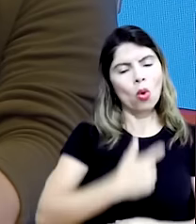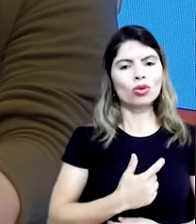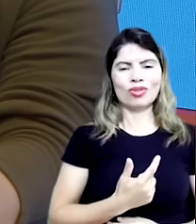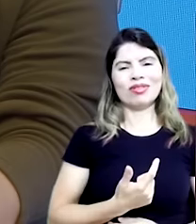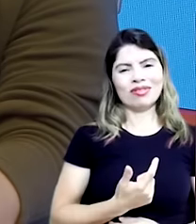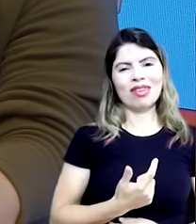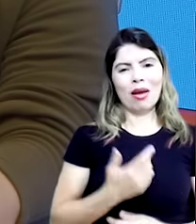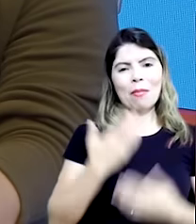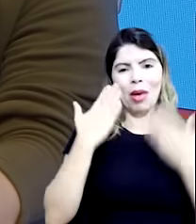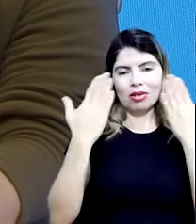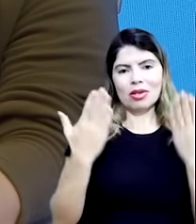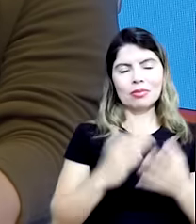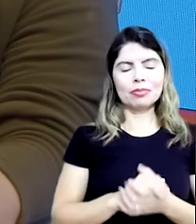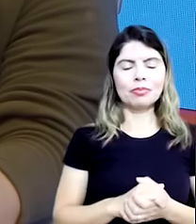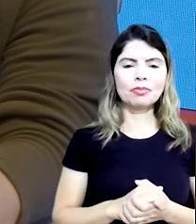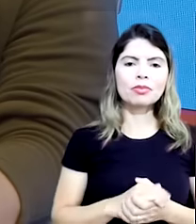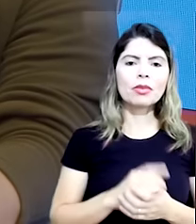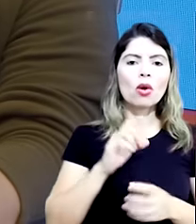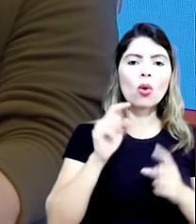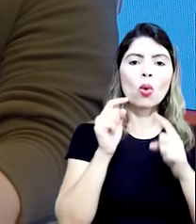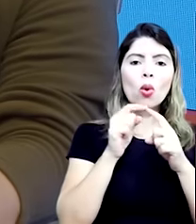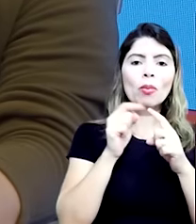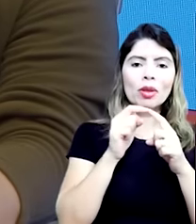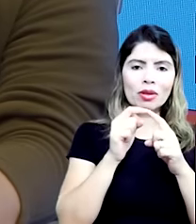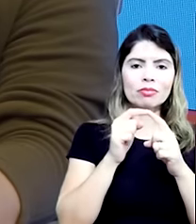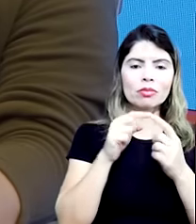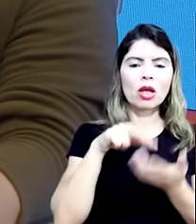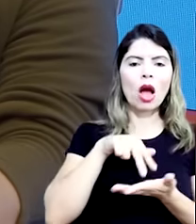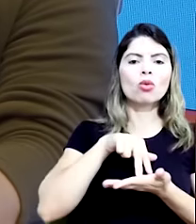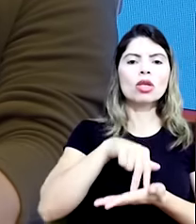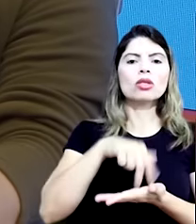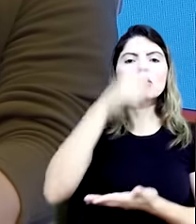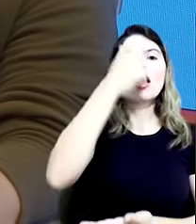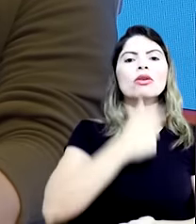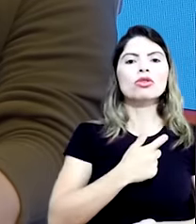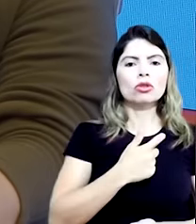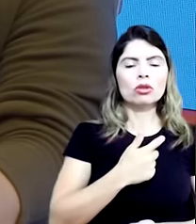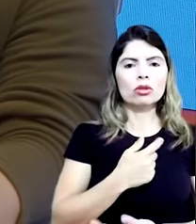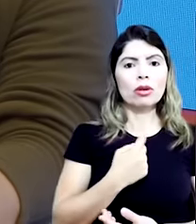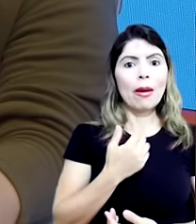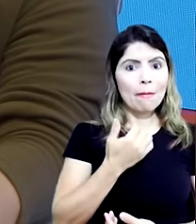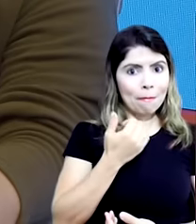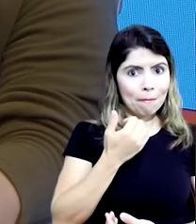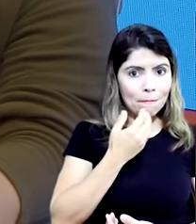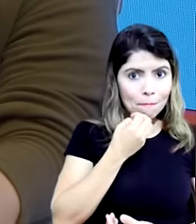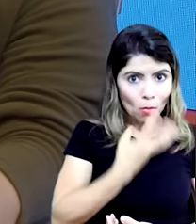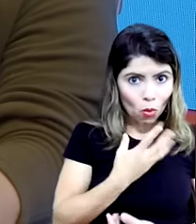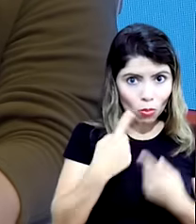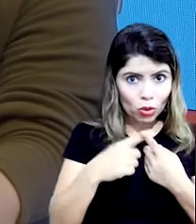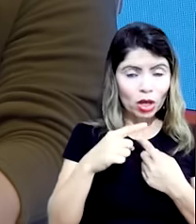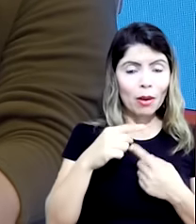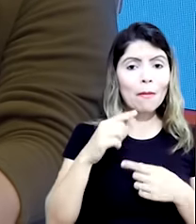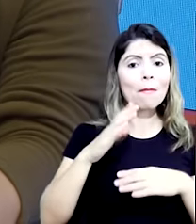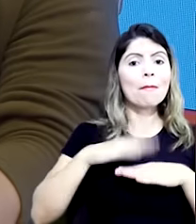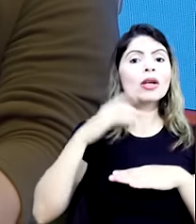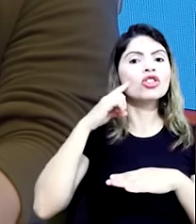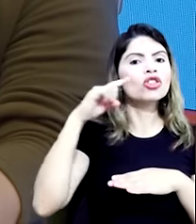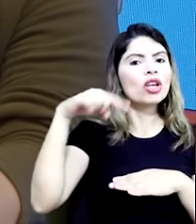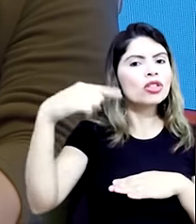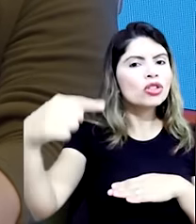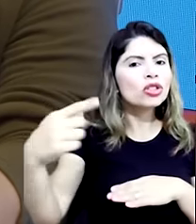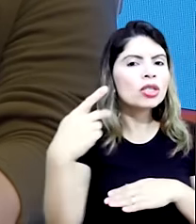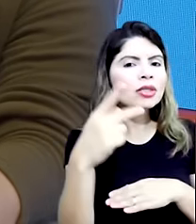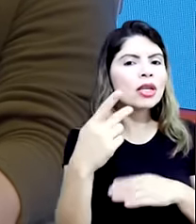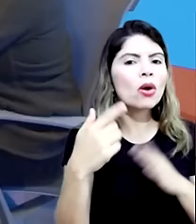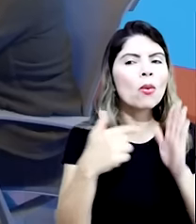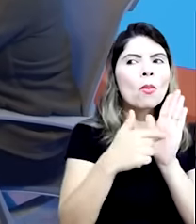Aí Mas a questão da autenticidade também é interessante Porque quanto mais dia a dia parecer quanto menos profissional Principalmente quando a